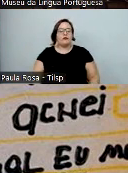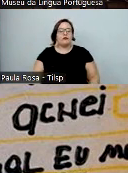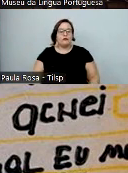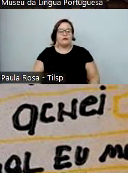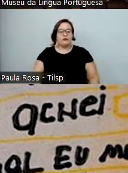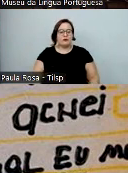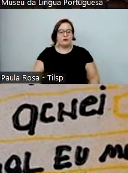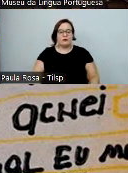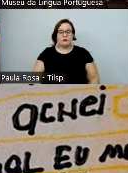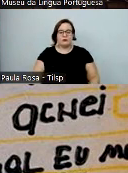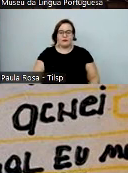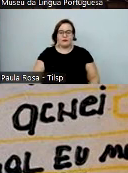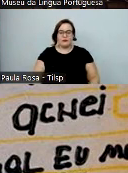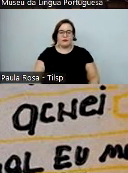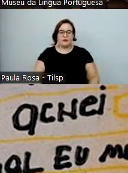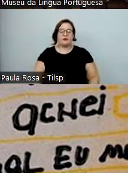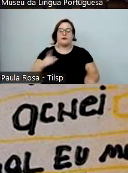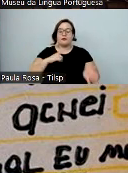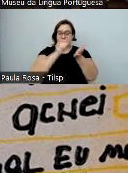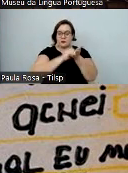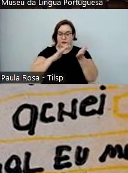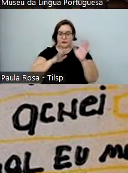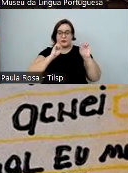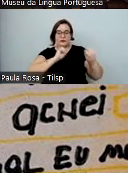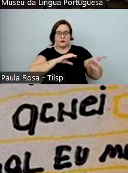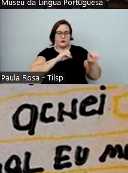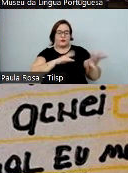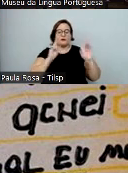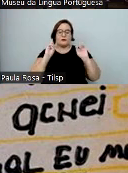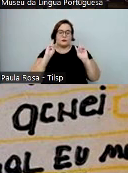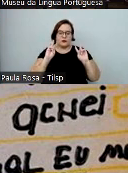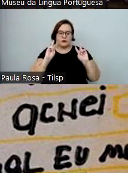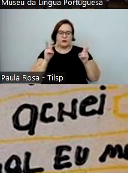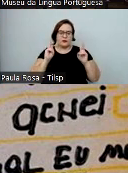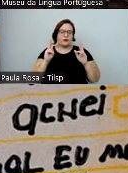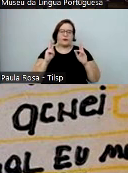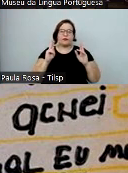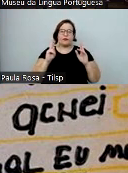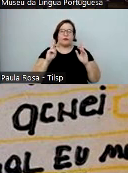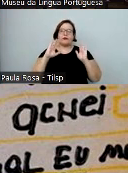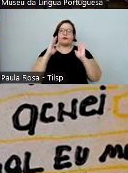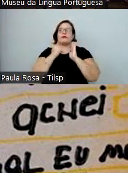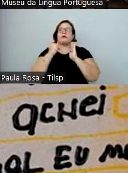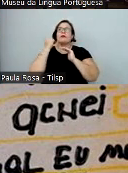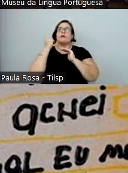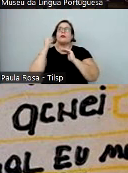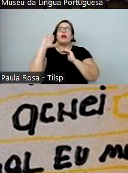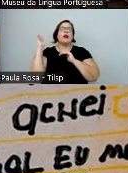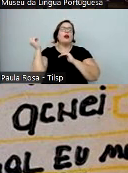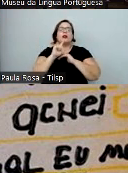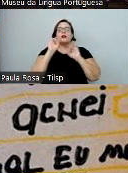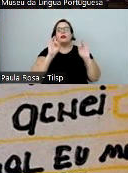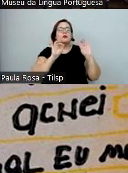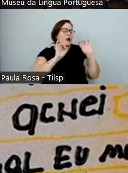aí a gente tem atividades educativas sempre assem né Para Além das atividades educativas de imediação com